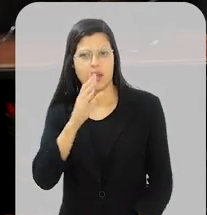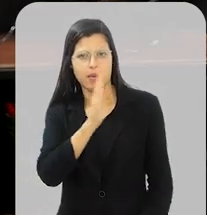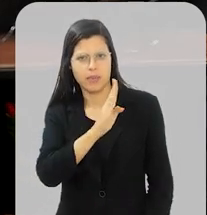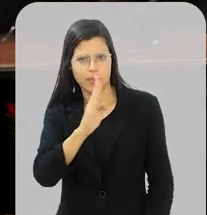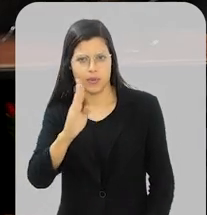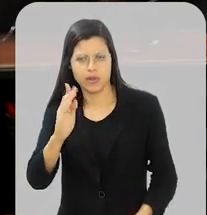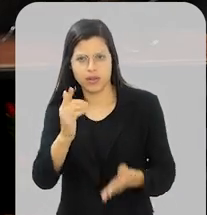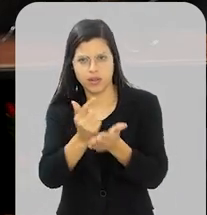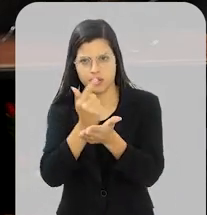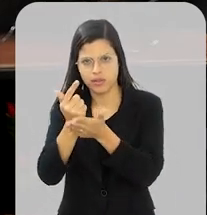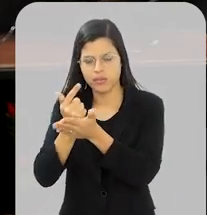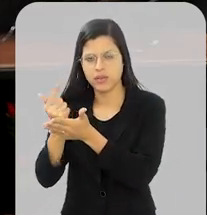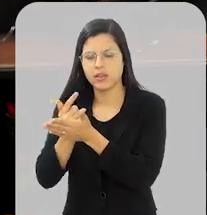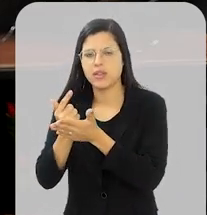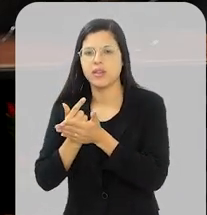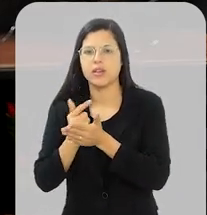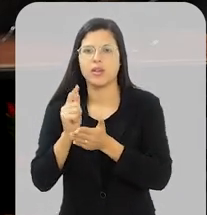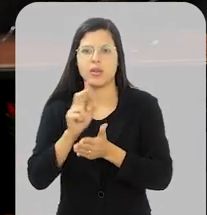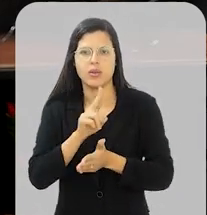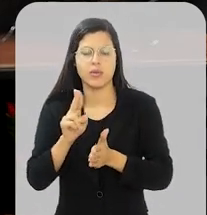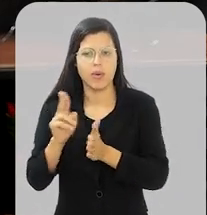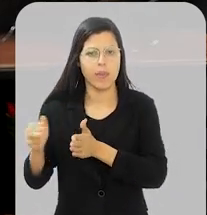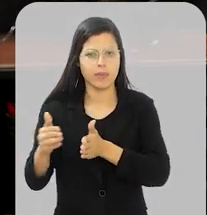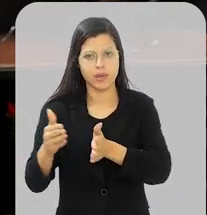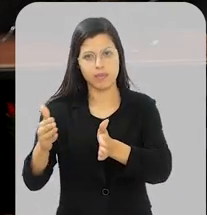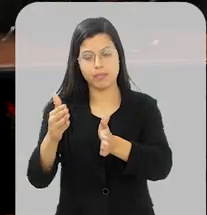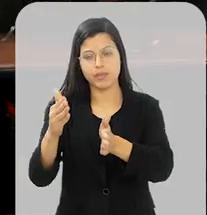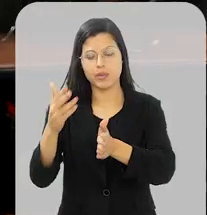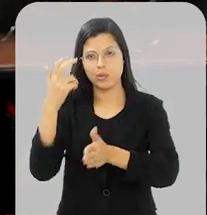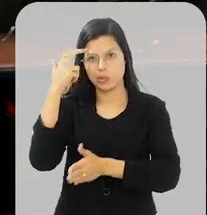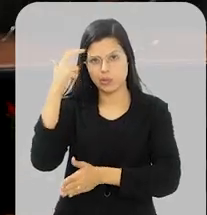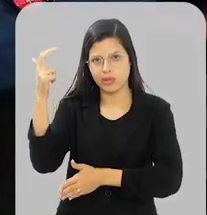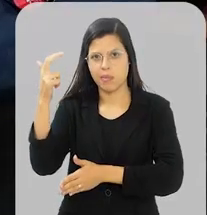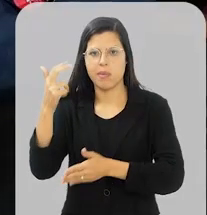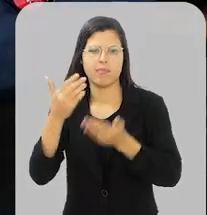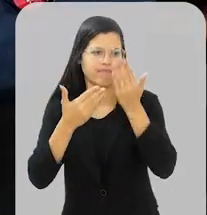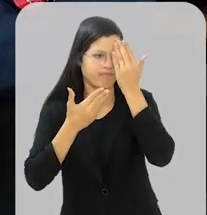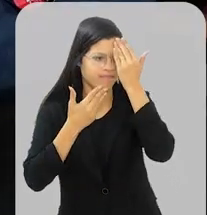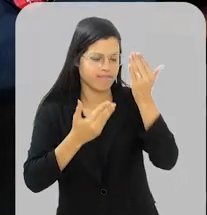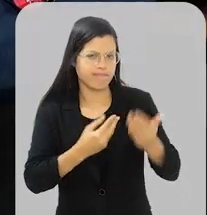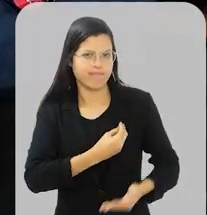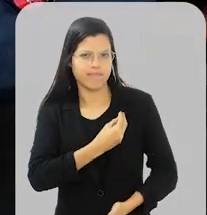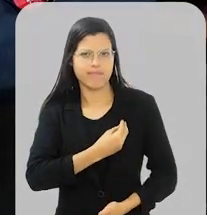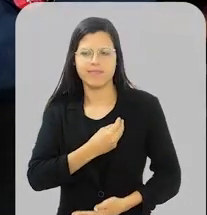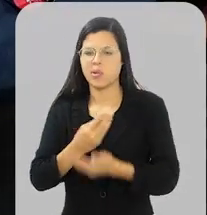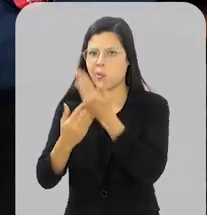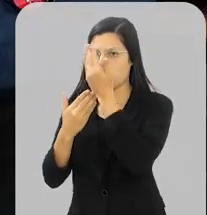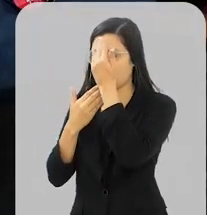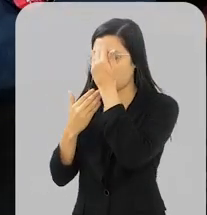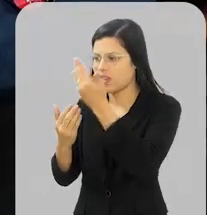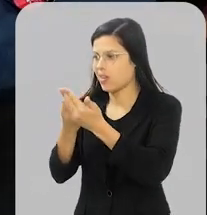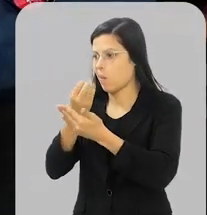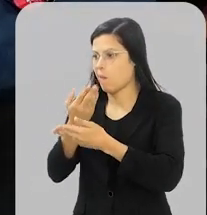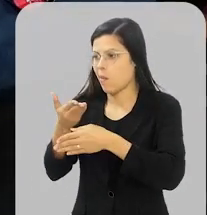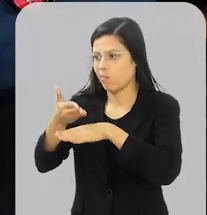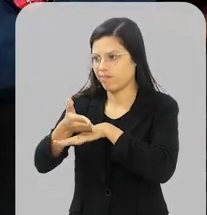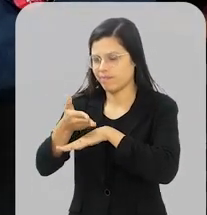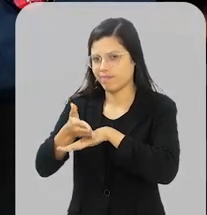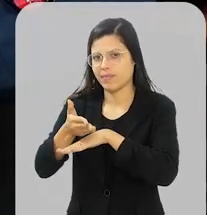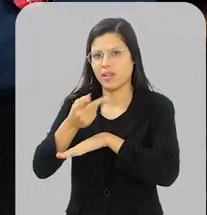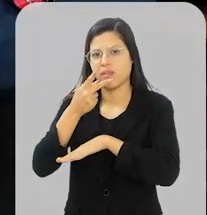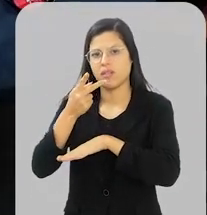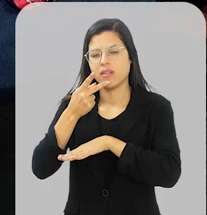sebo Caminhos do Saber. Obrigada, Cida, pela sua presença. Obrigada, é muito bom estar